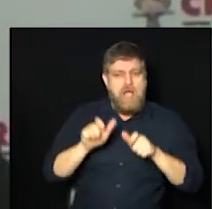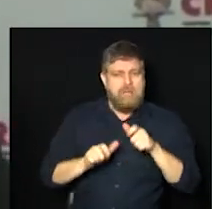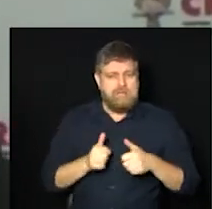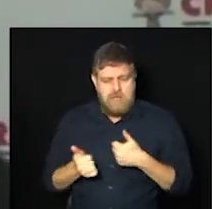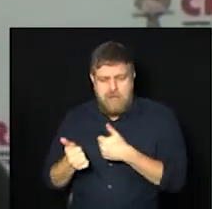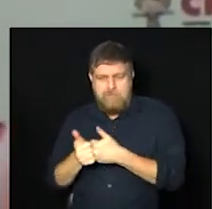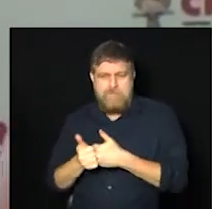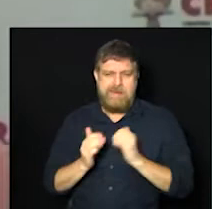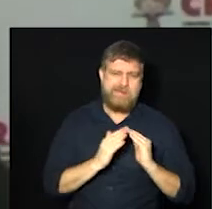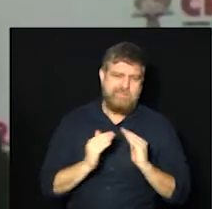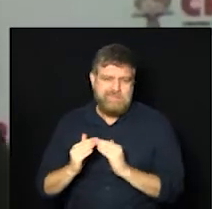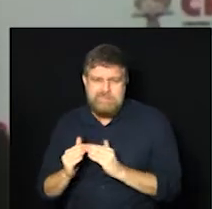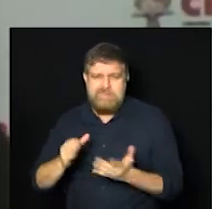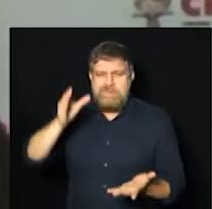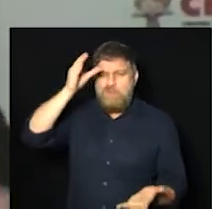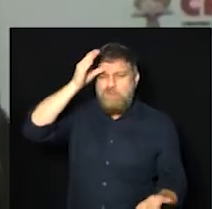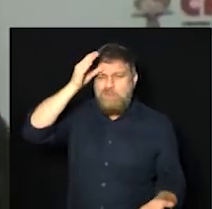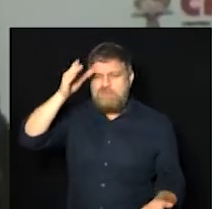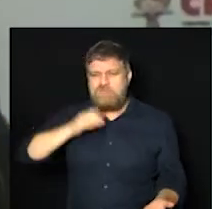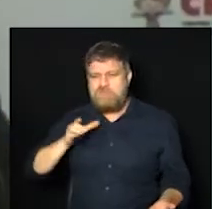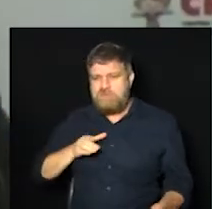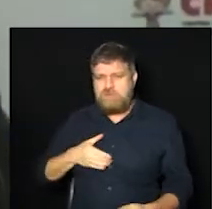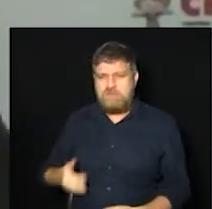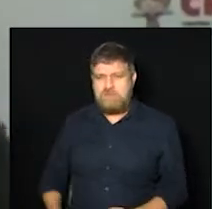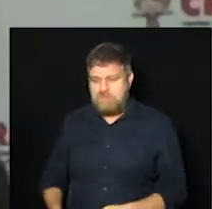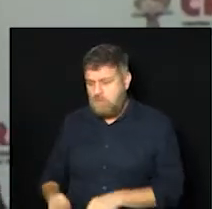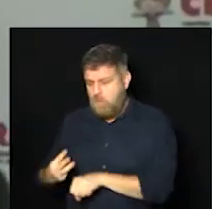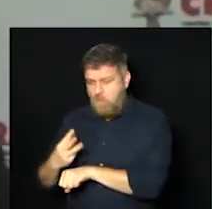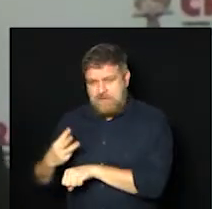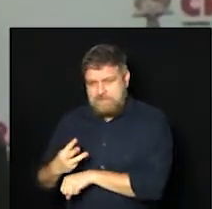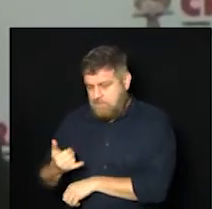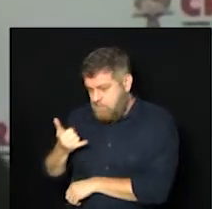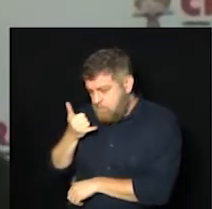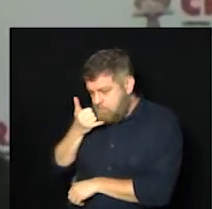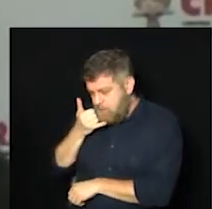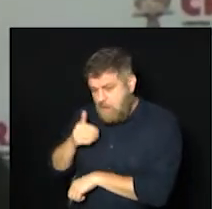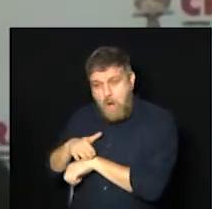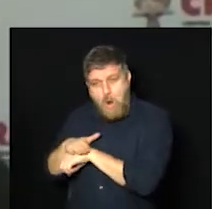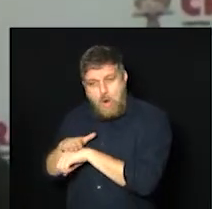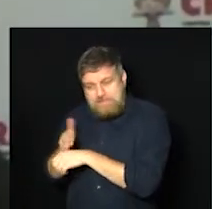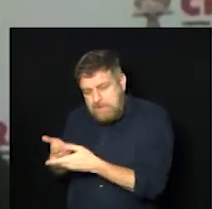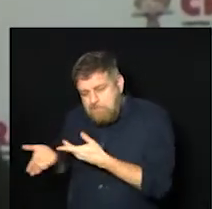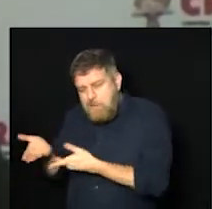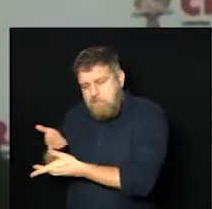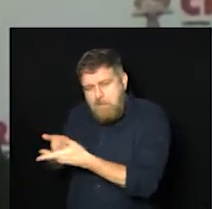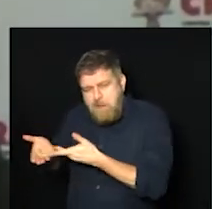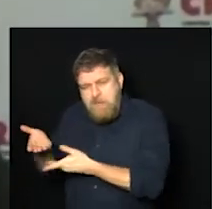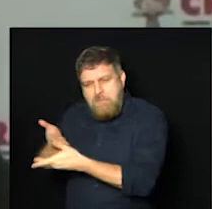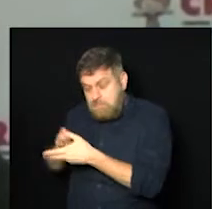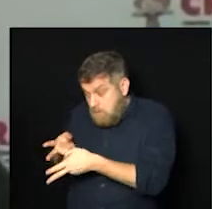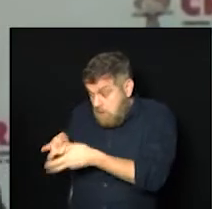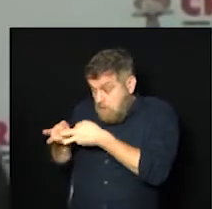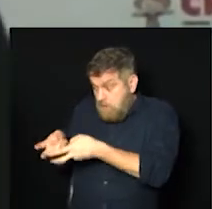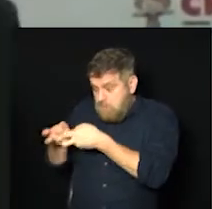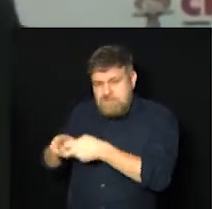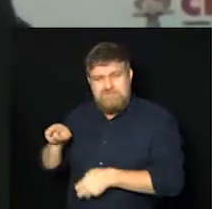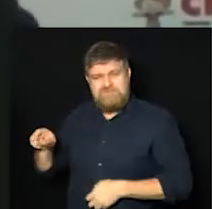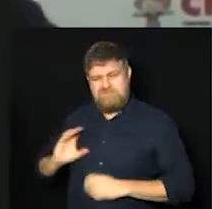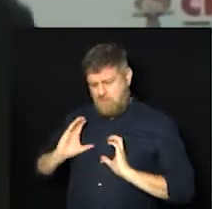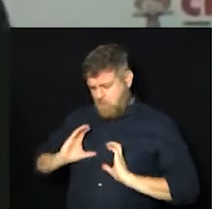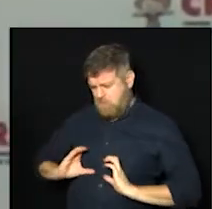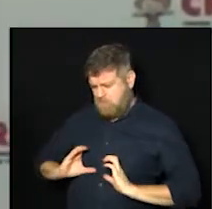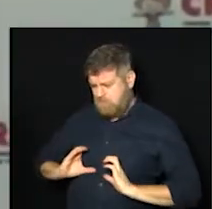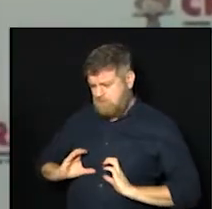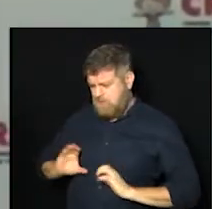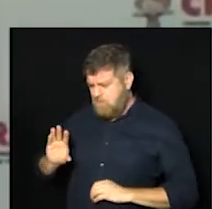próximas, um vizinho, um tio, uma videochamada que é feita, de você poder dialogar com essa criança e perceber, né, esse comportamento e essa